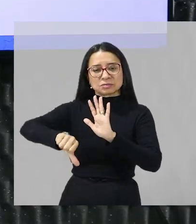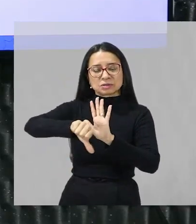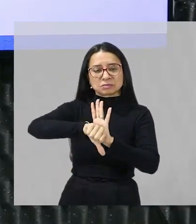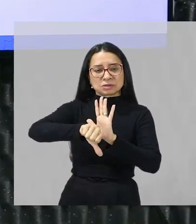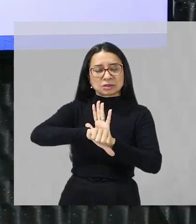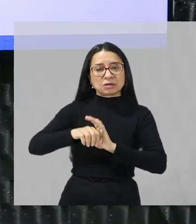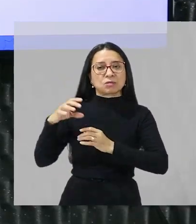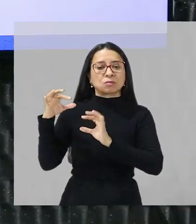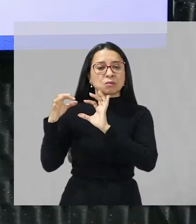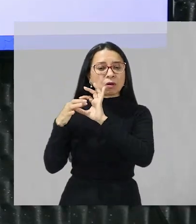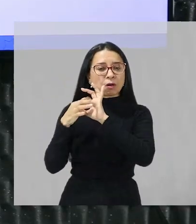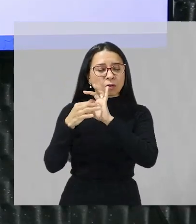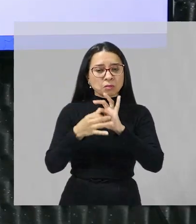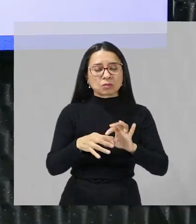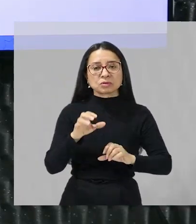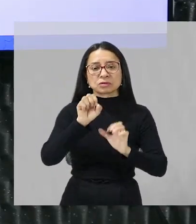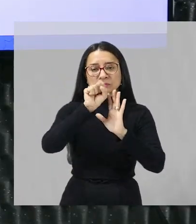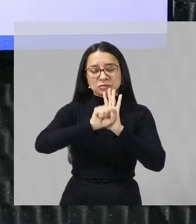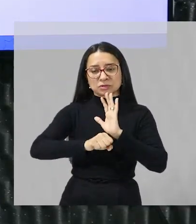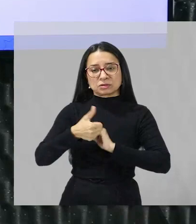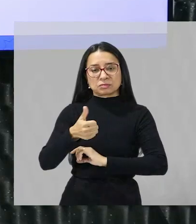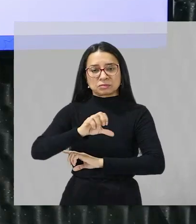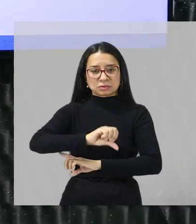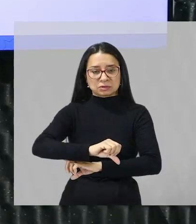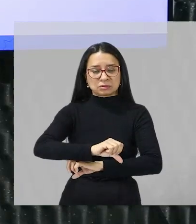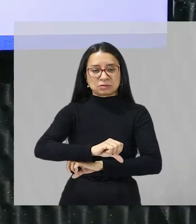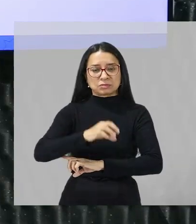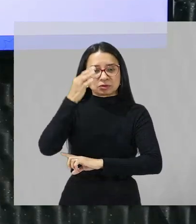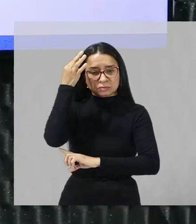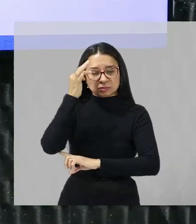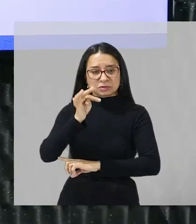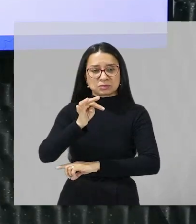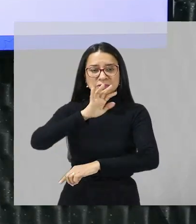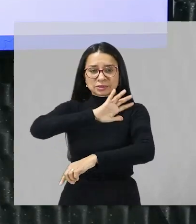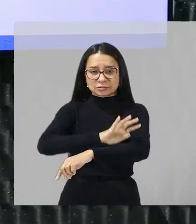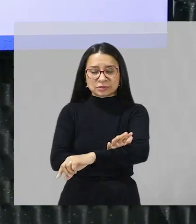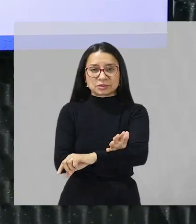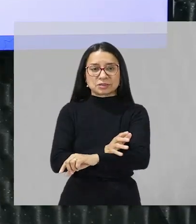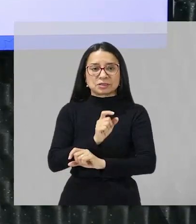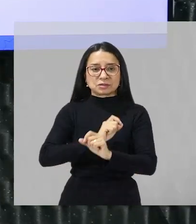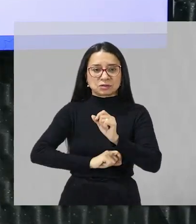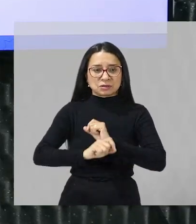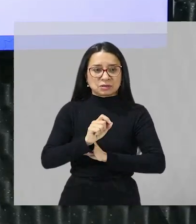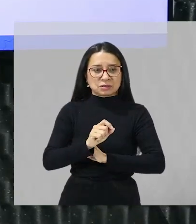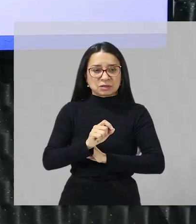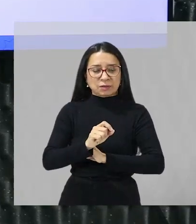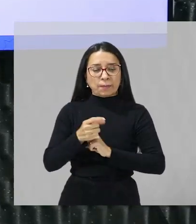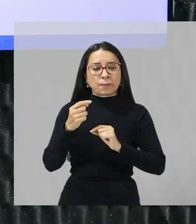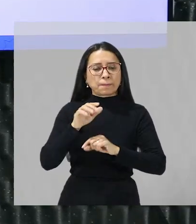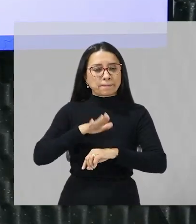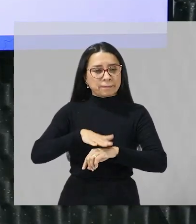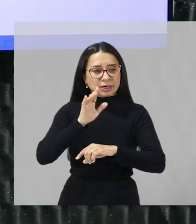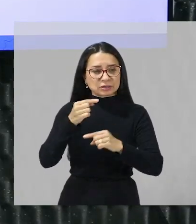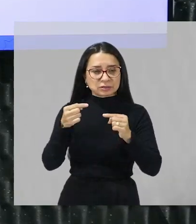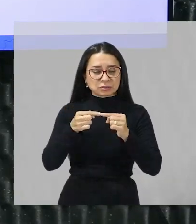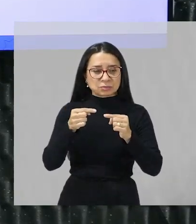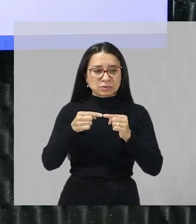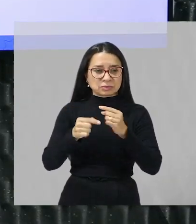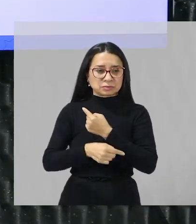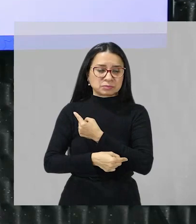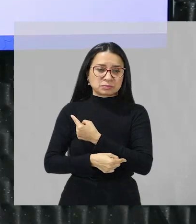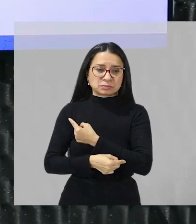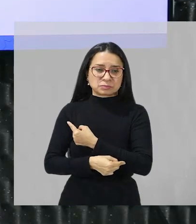lá do século XIX, né, das teorias raciais. Então, acho que as alternativas que melhor exprimem, ou que